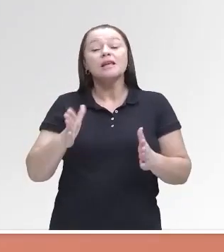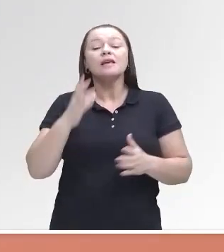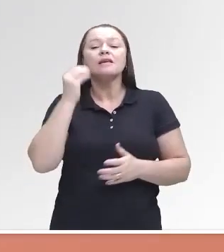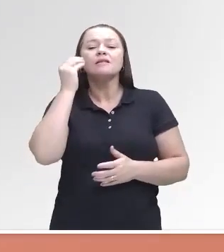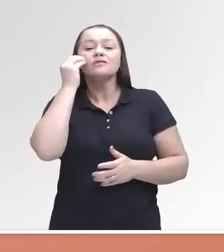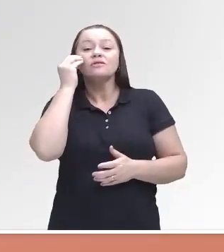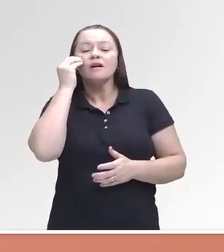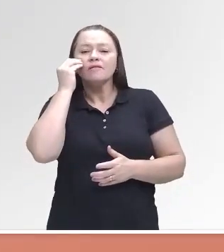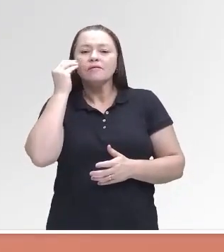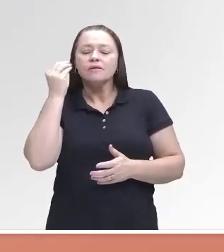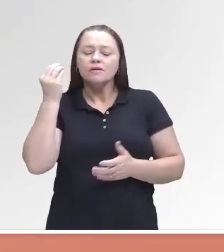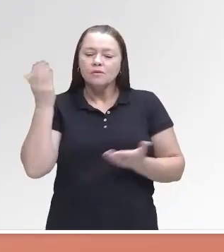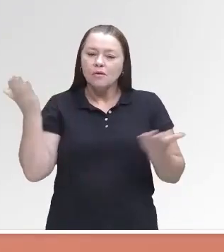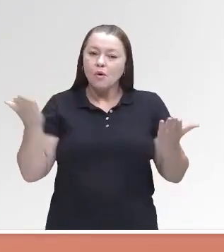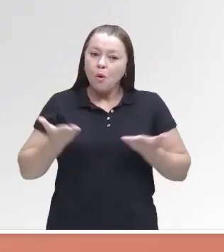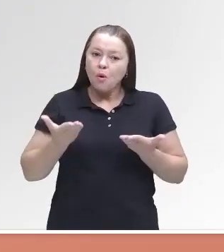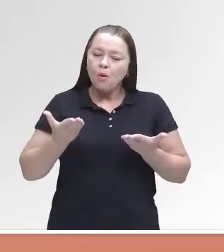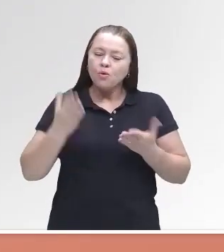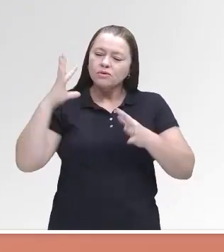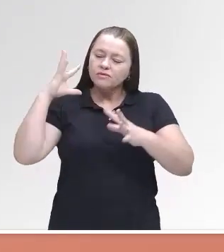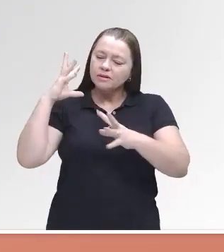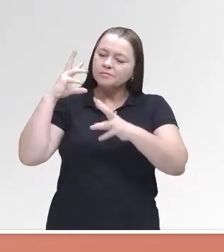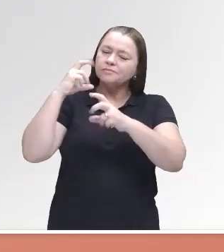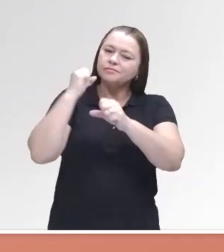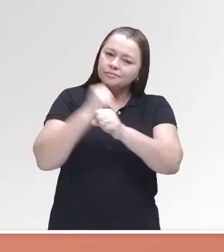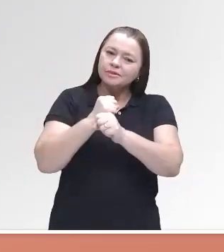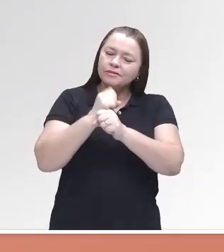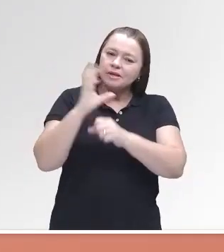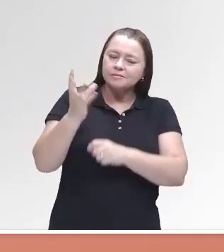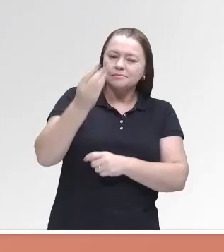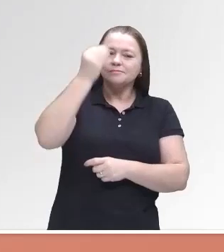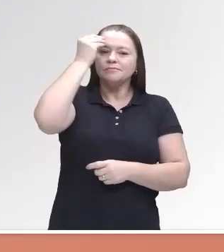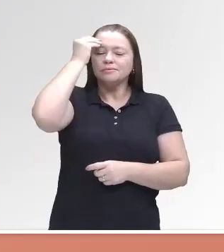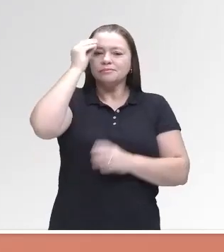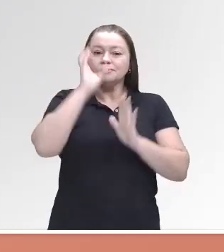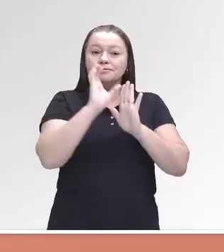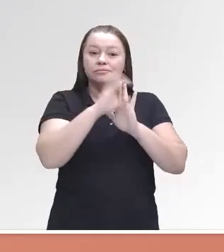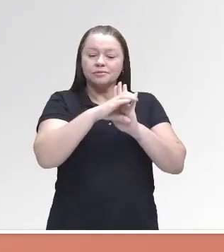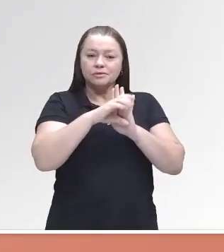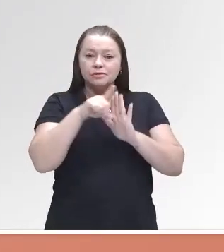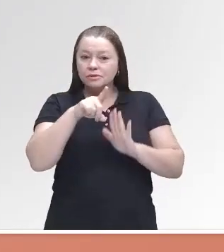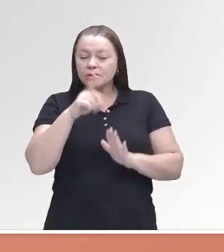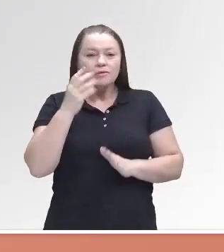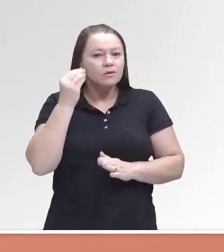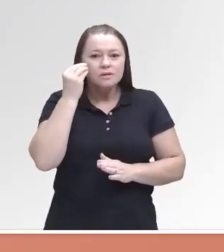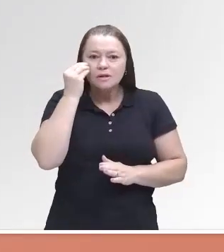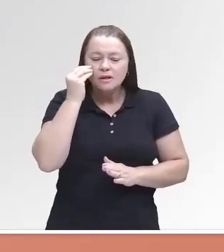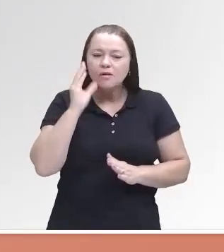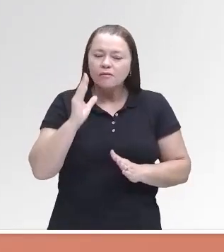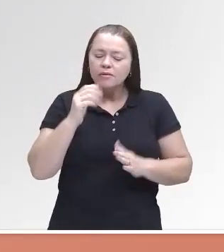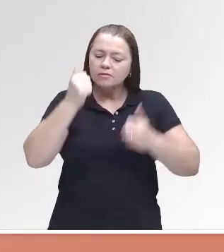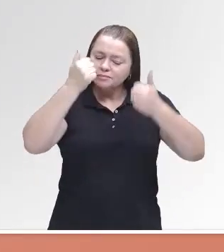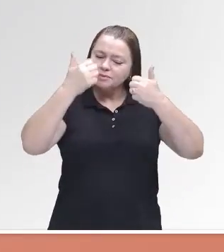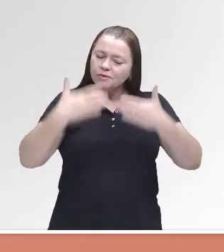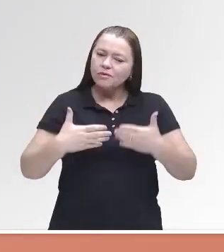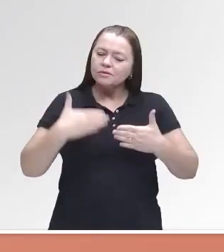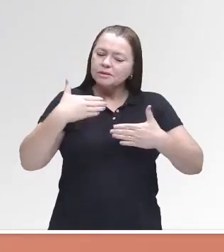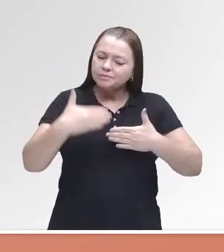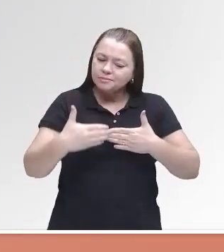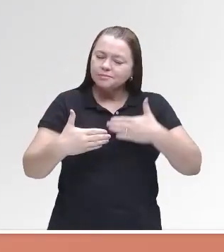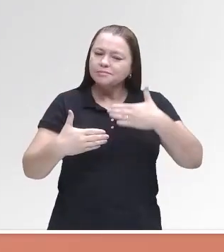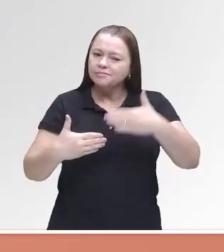nós vamos relembrar e fixar mais esse conteúdo. Quem não viu, eu vou explicar passo a passo. Então,